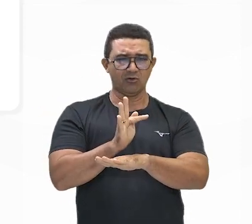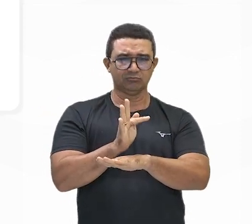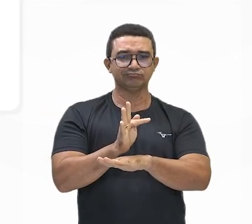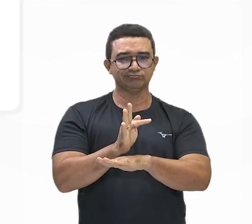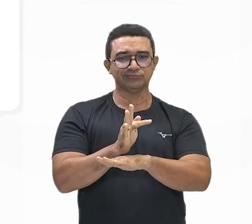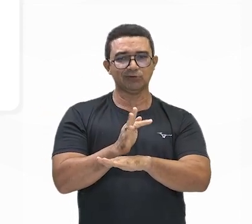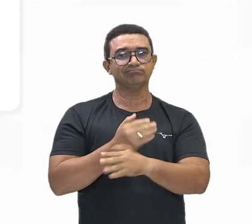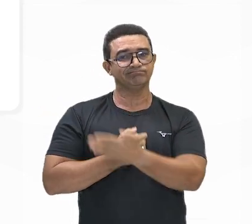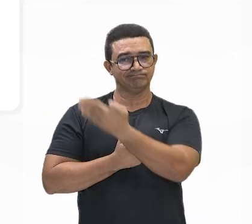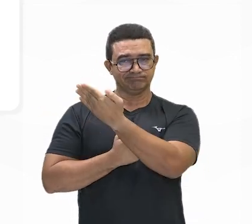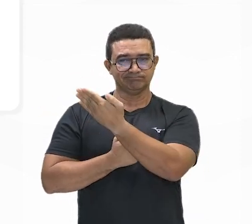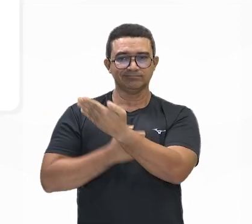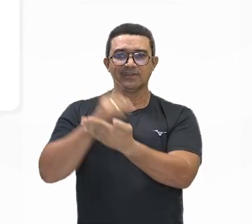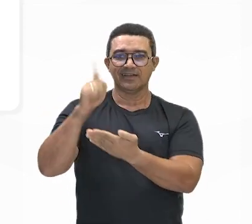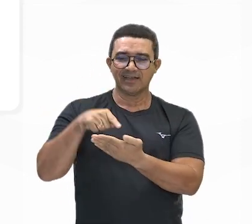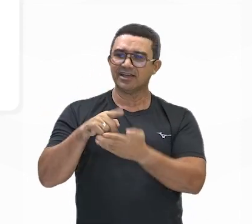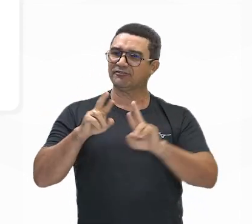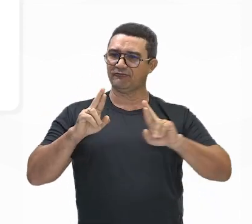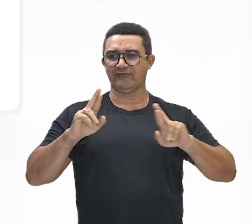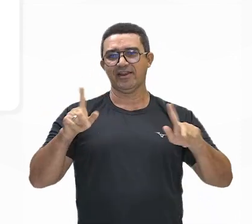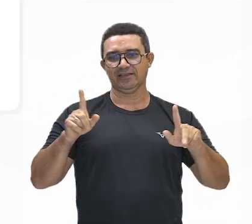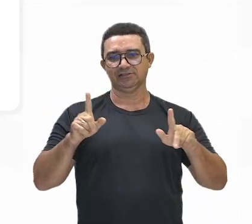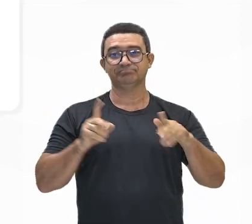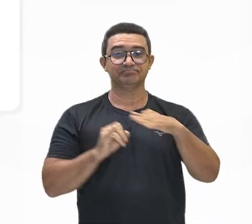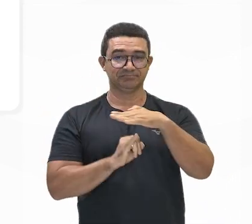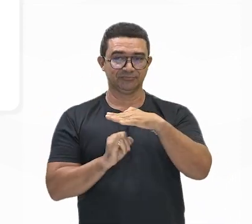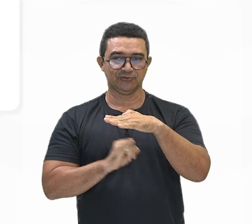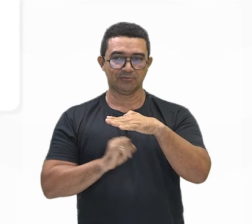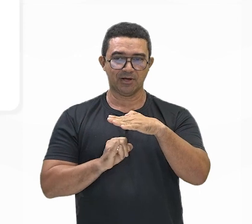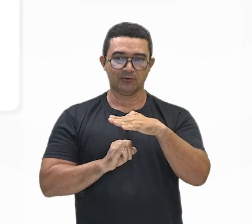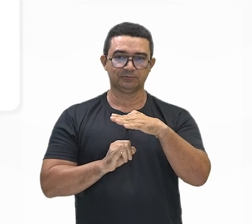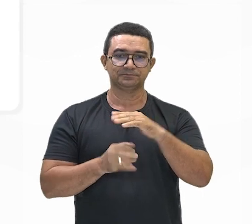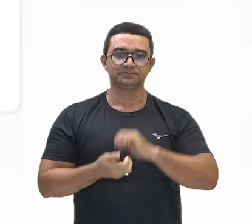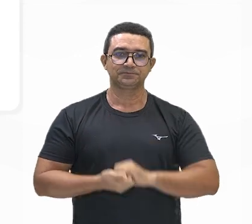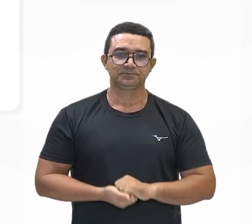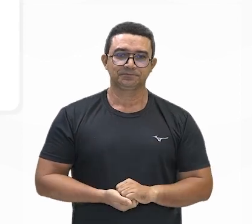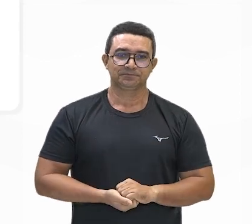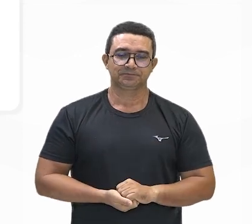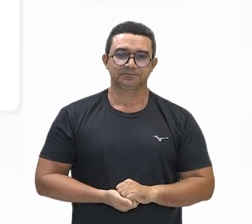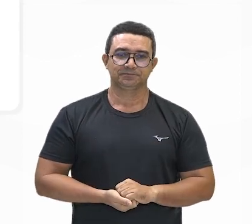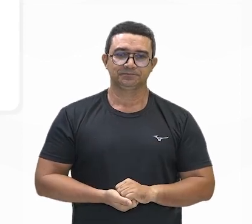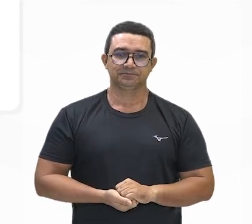descontraído, né? Nós temos falado muito sobre linguagem formal e informal, e